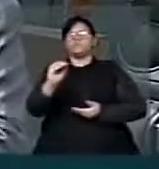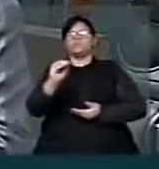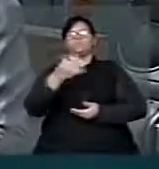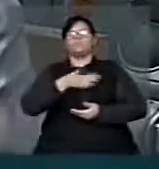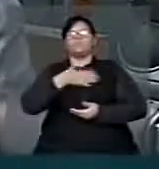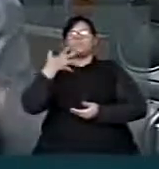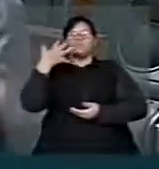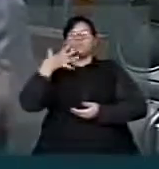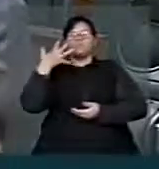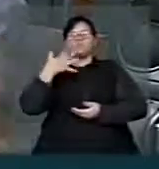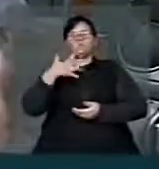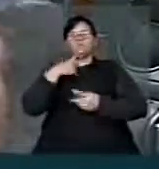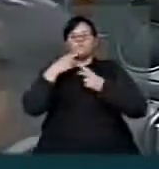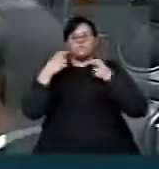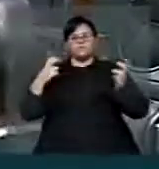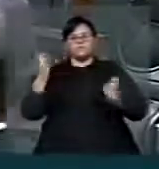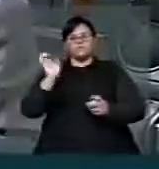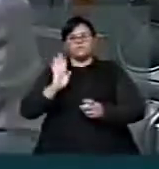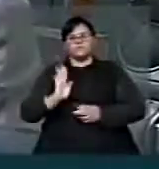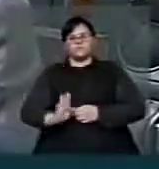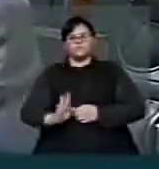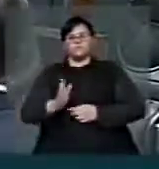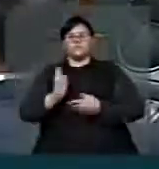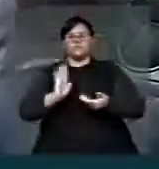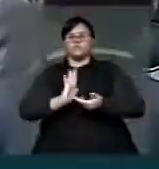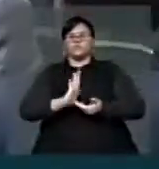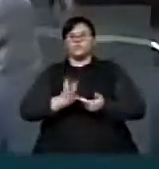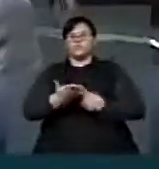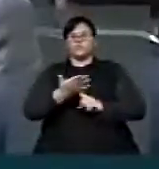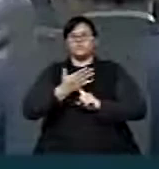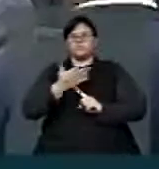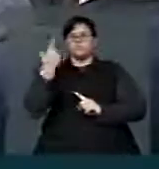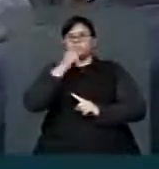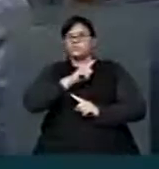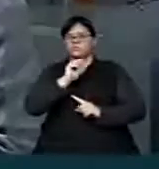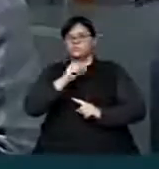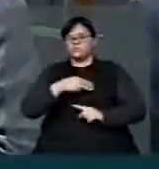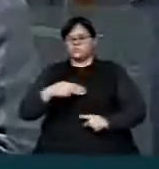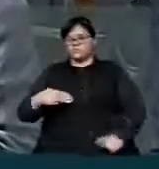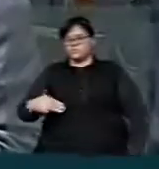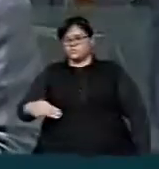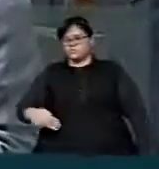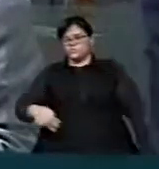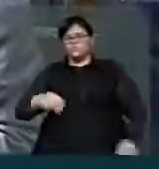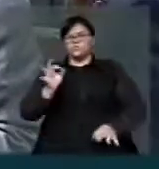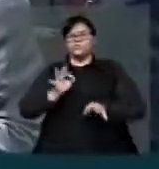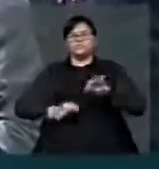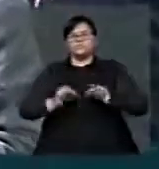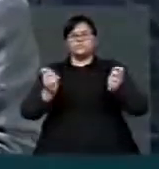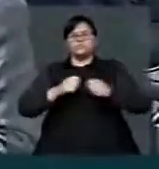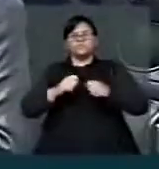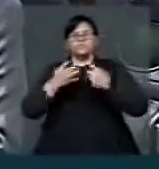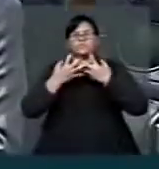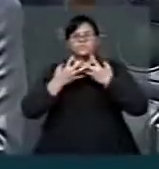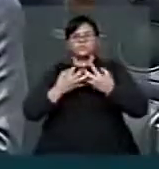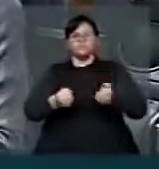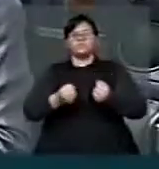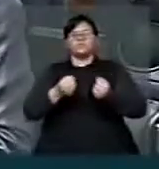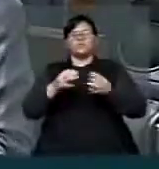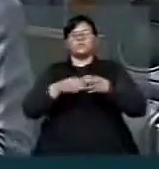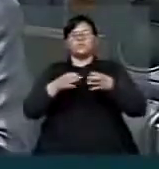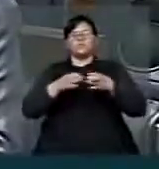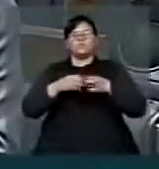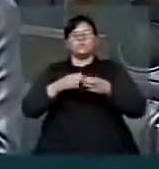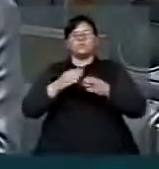na hora do Brasil e que a casa me ajudasse a conseguir que o ministro da Justiça possa receber a bancada do Partido